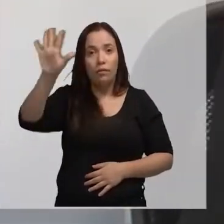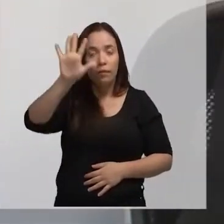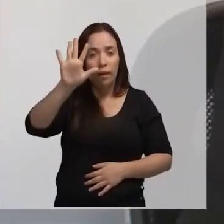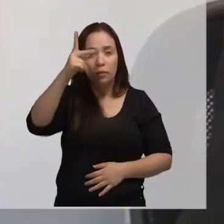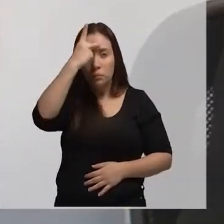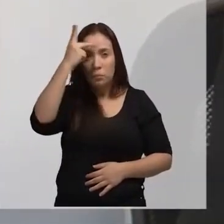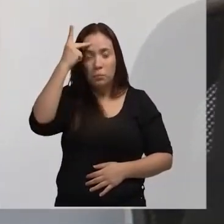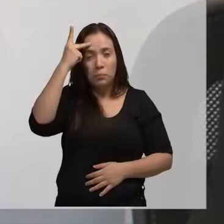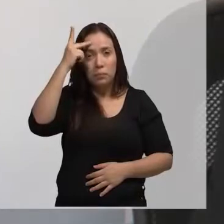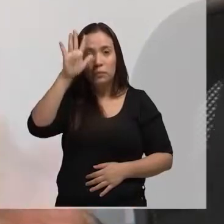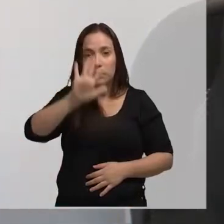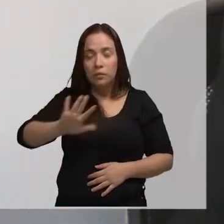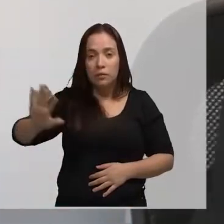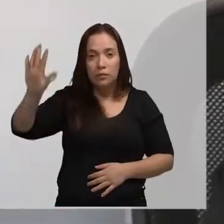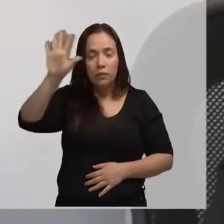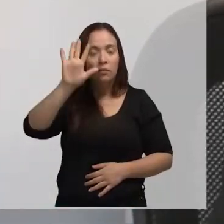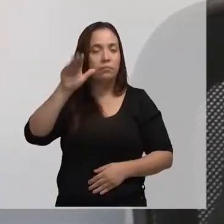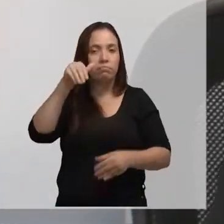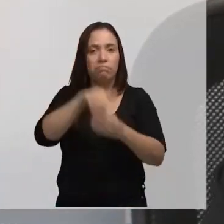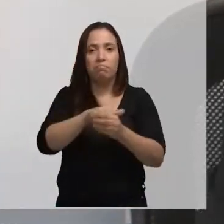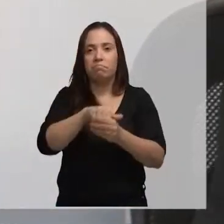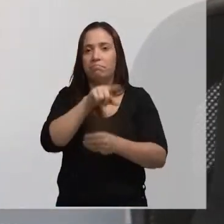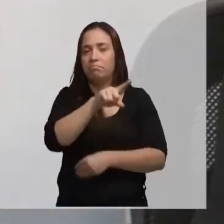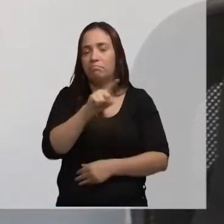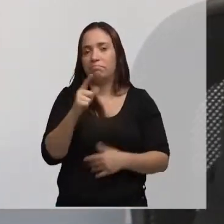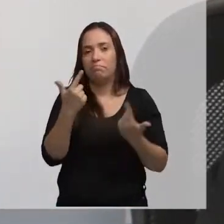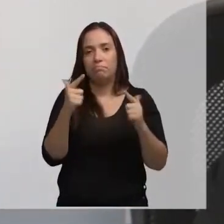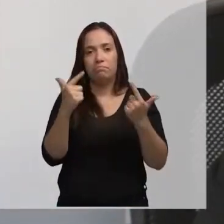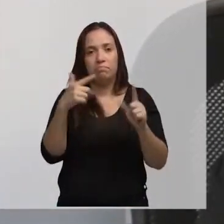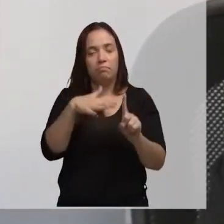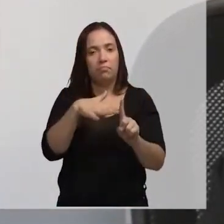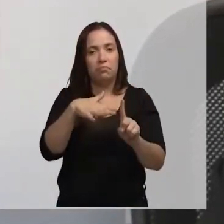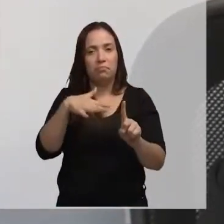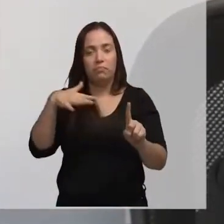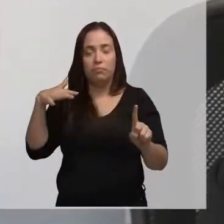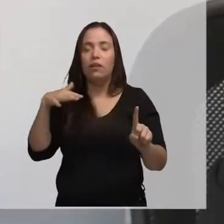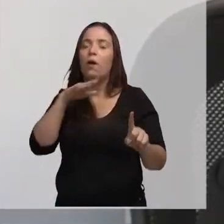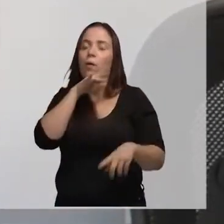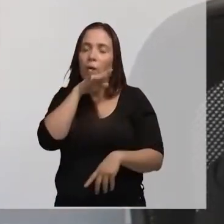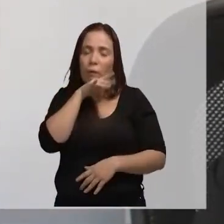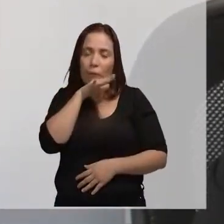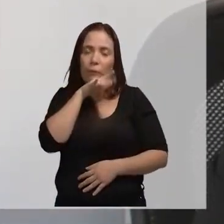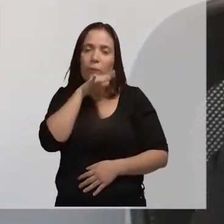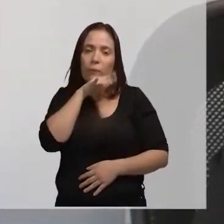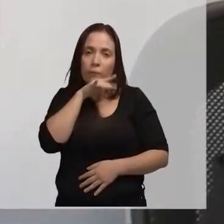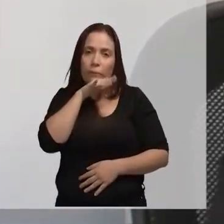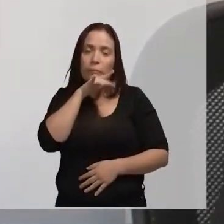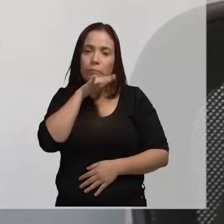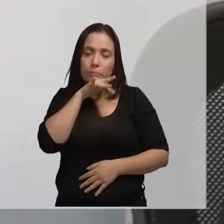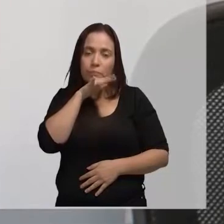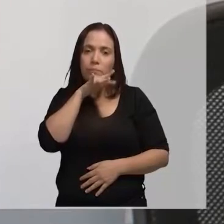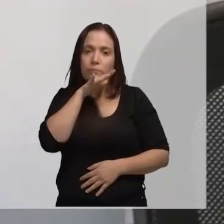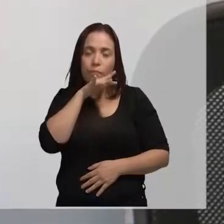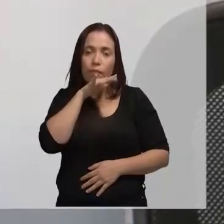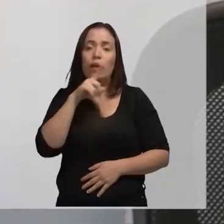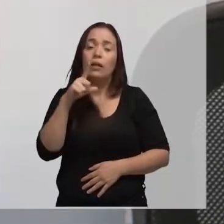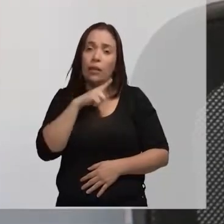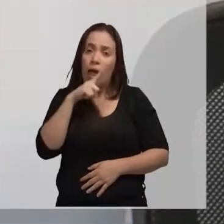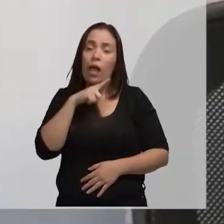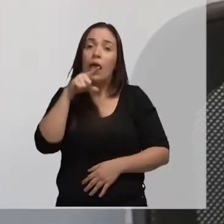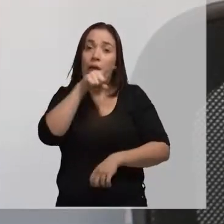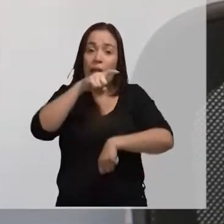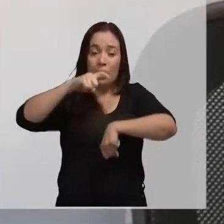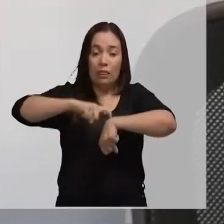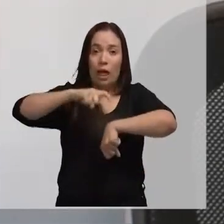a situação dele. Sofrível. É ruim, é muito ruim. Apesar de ele ter muito tempo de